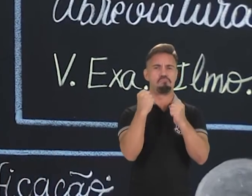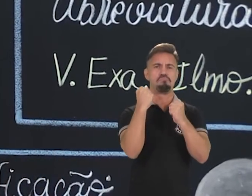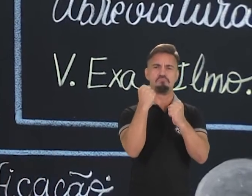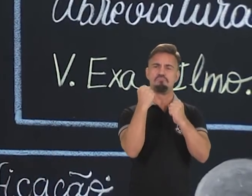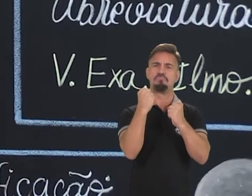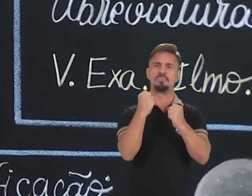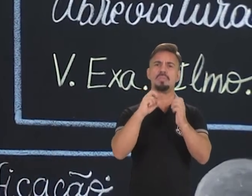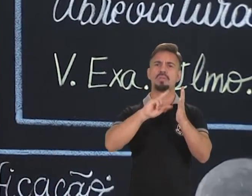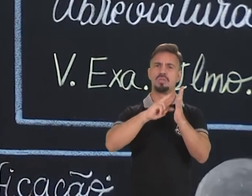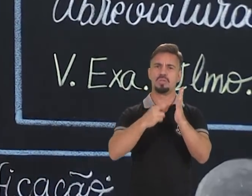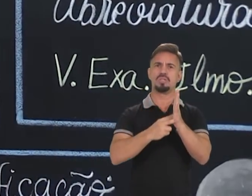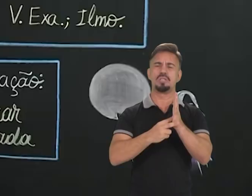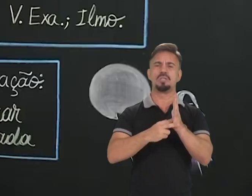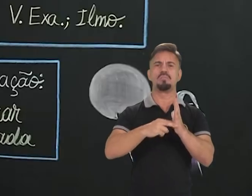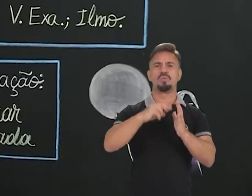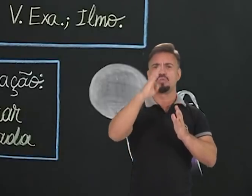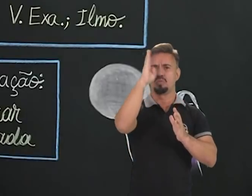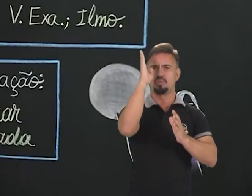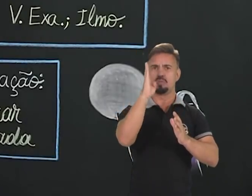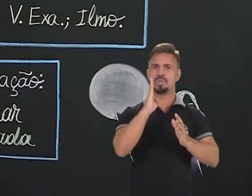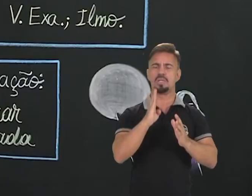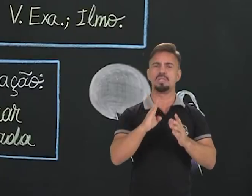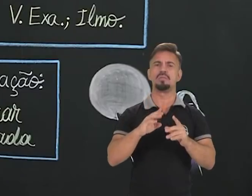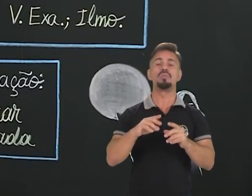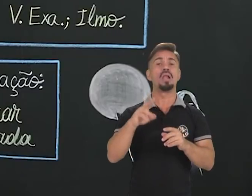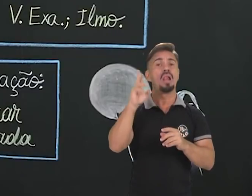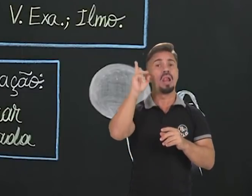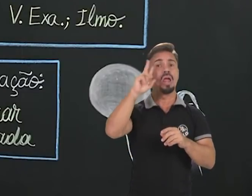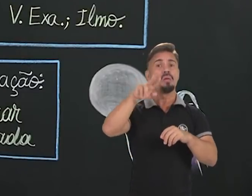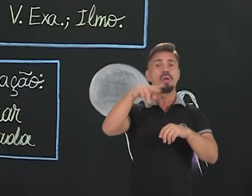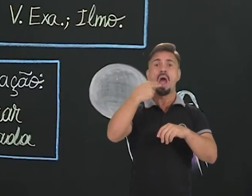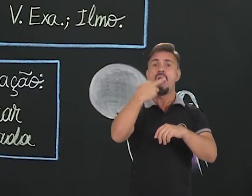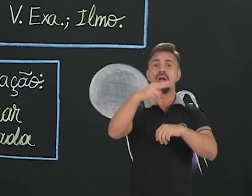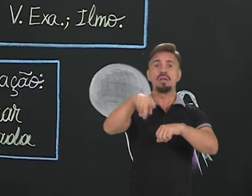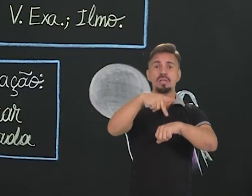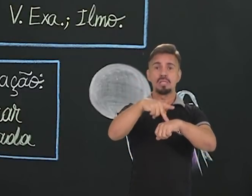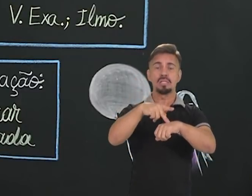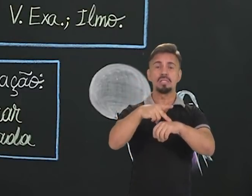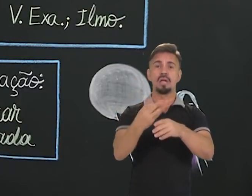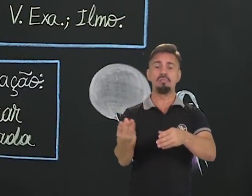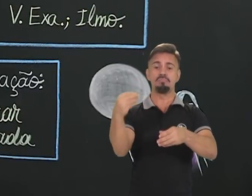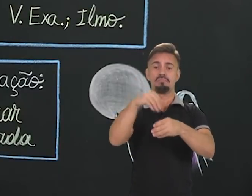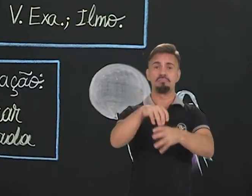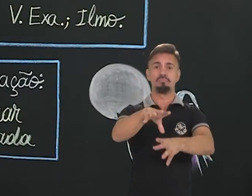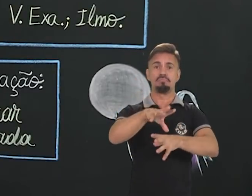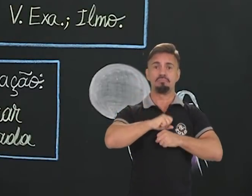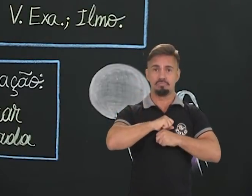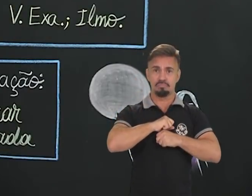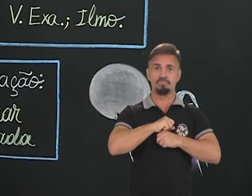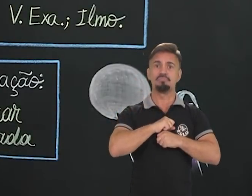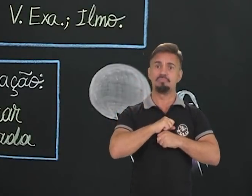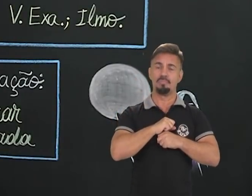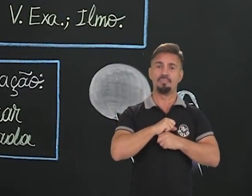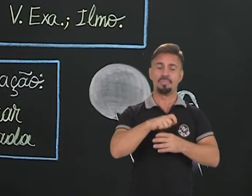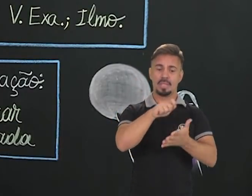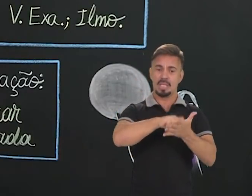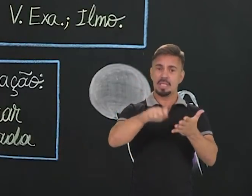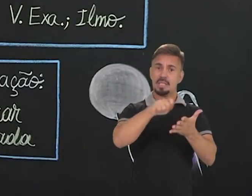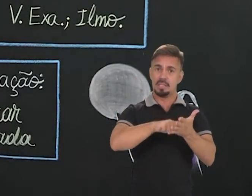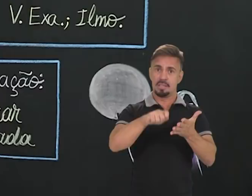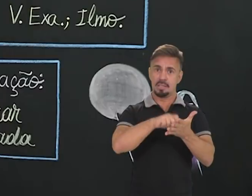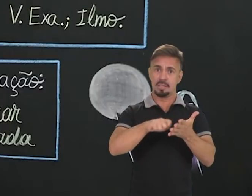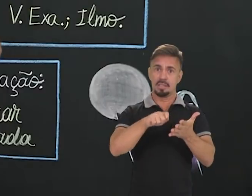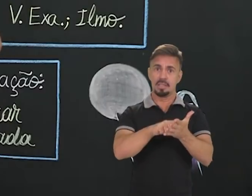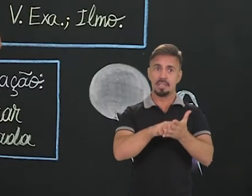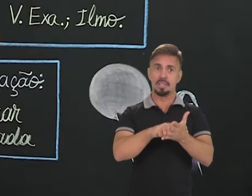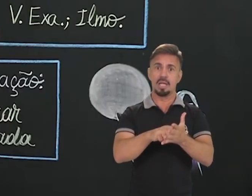também é um símbolo da nação, né? Então, lembra que o estrangeirismo já é a palavra incorporada, ou seja, exatamente como ela é escrita,